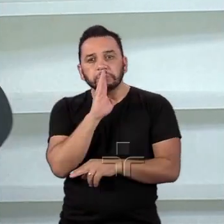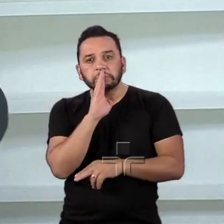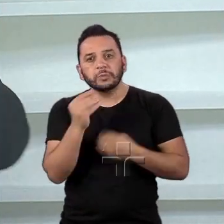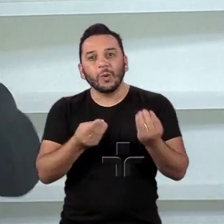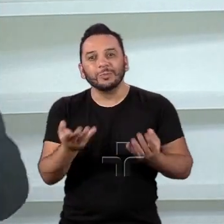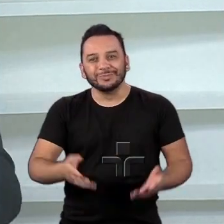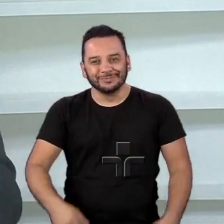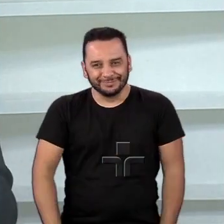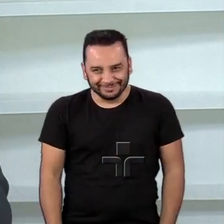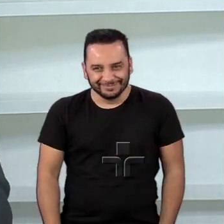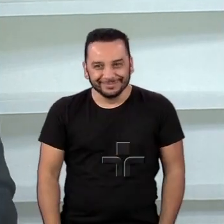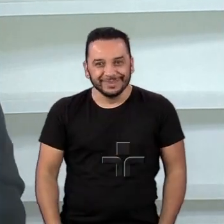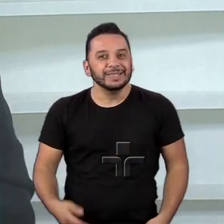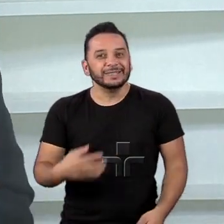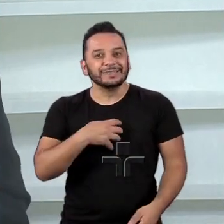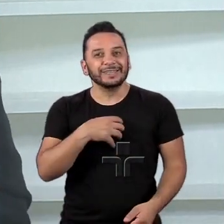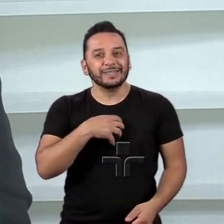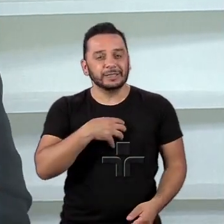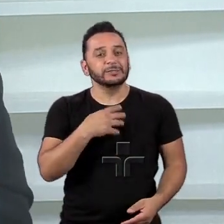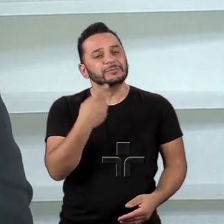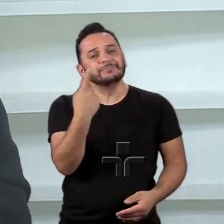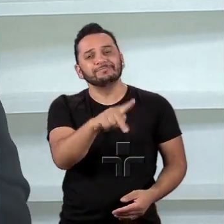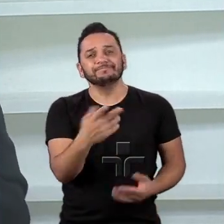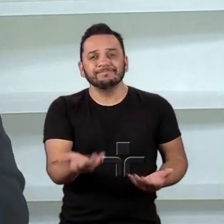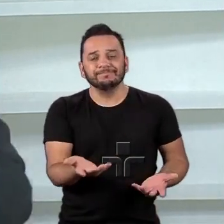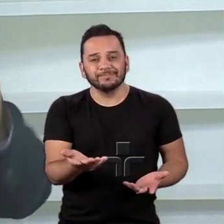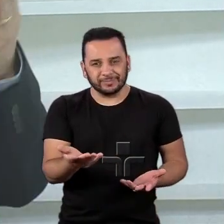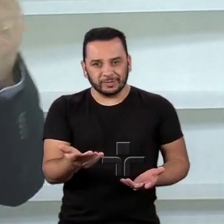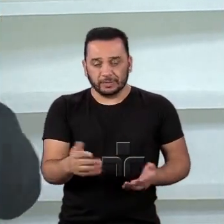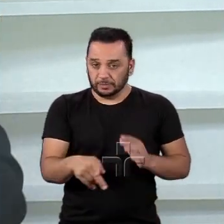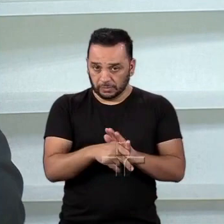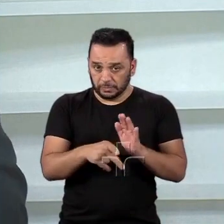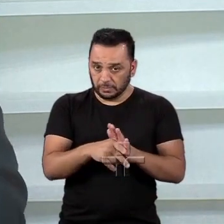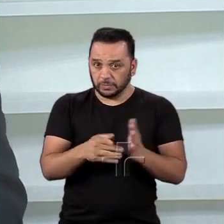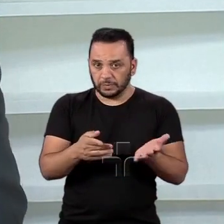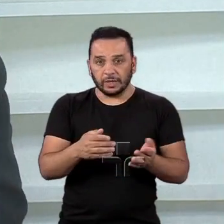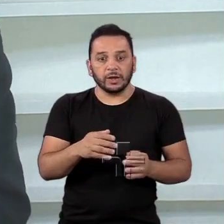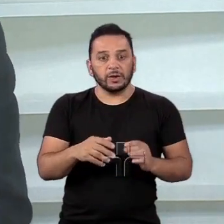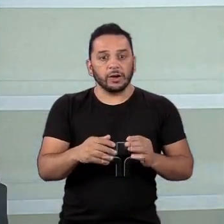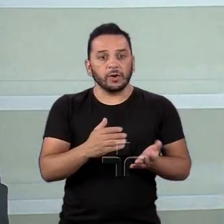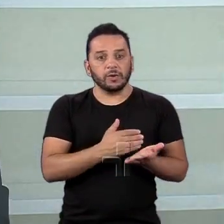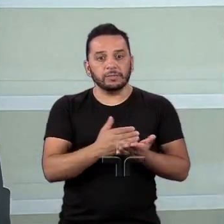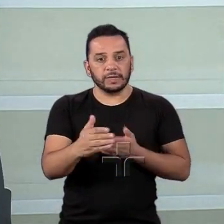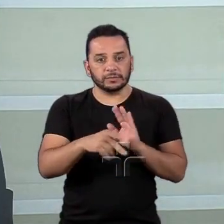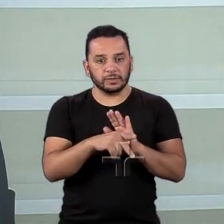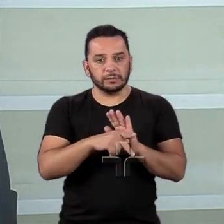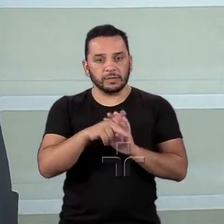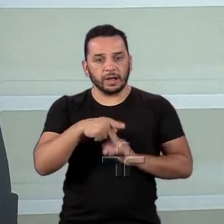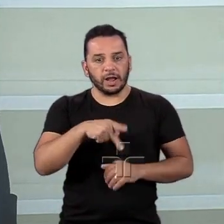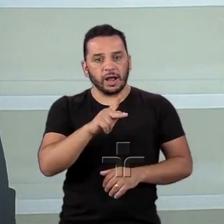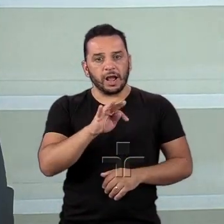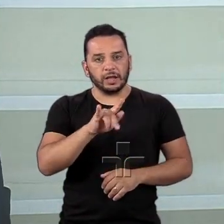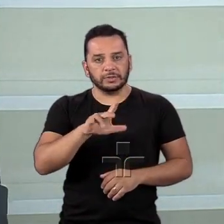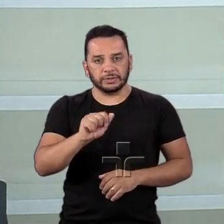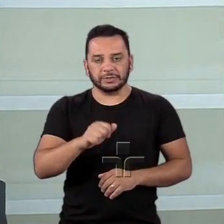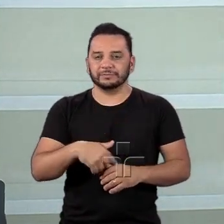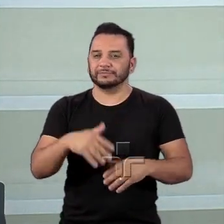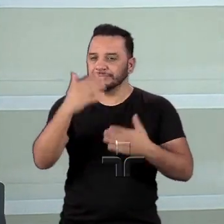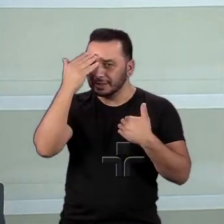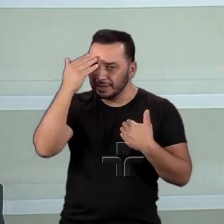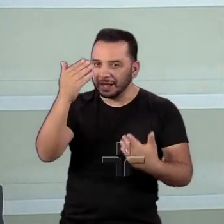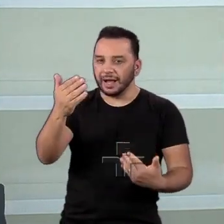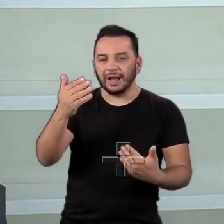Começando tradicionalmente pelo sentido horário com a Cátia Abreu. Muito obrigada, Ricardo Lessa,